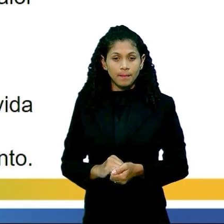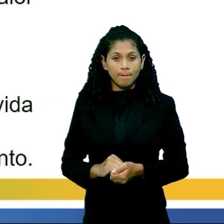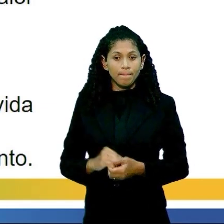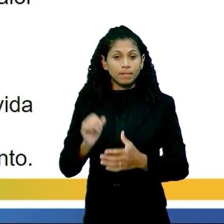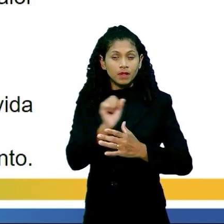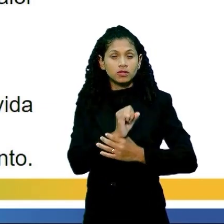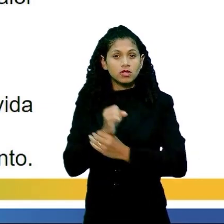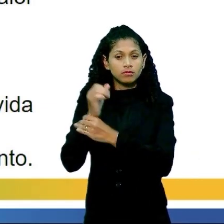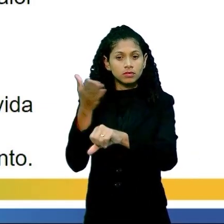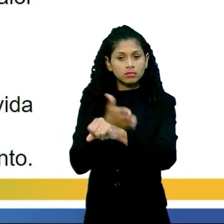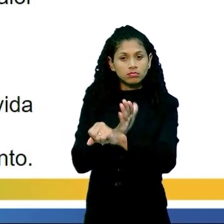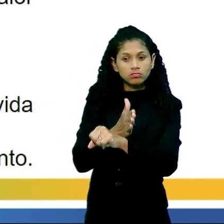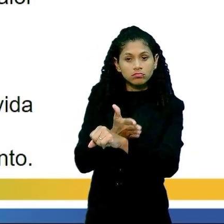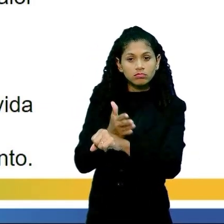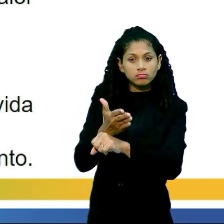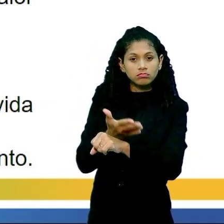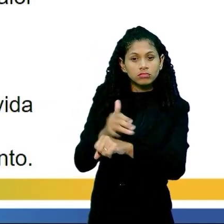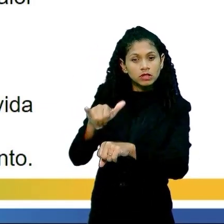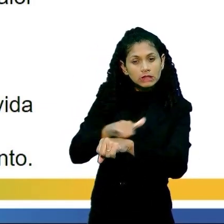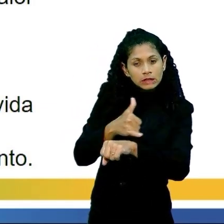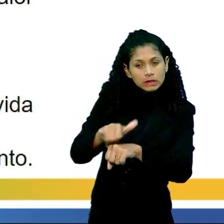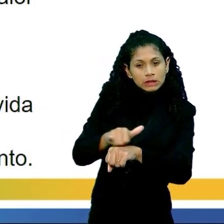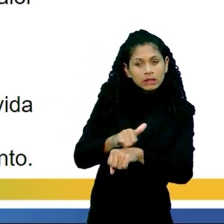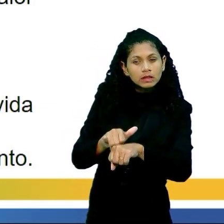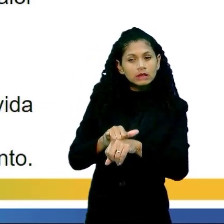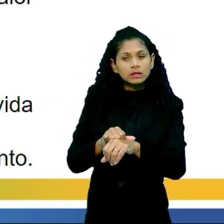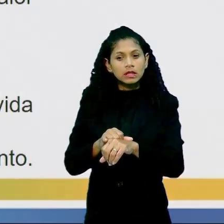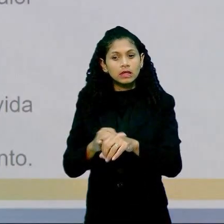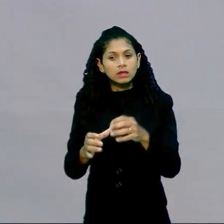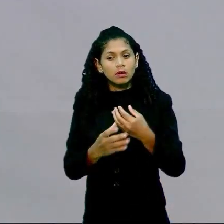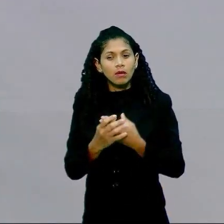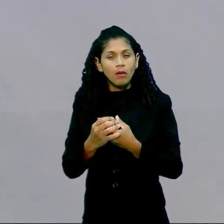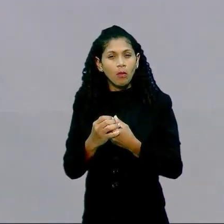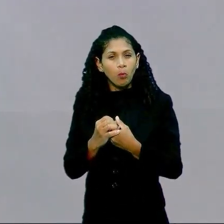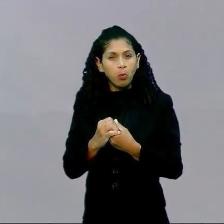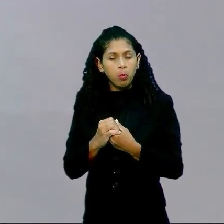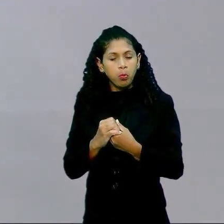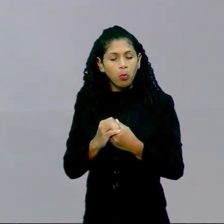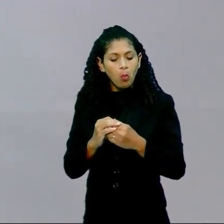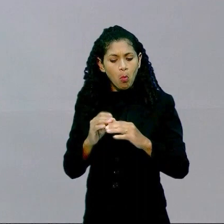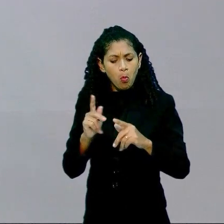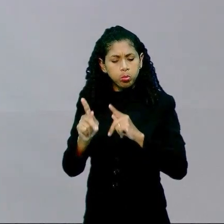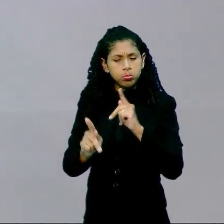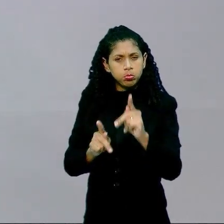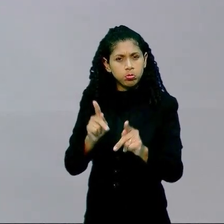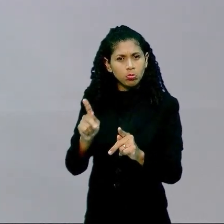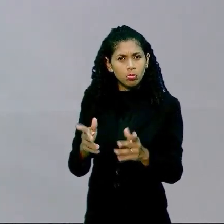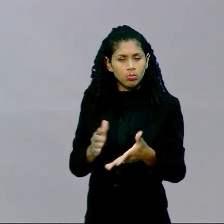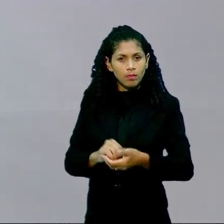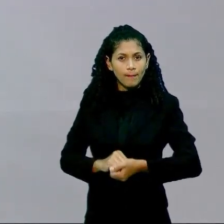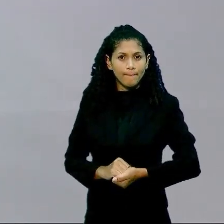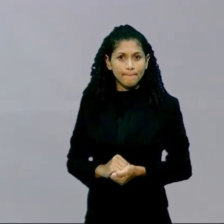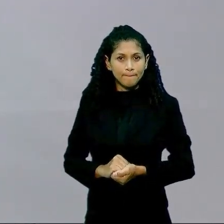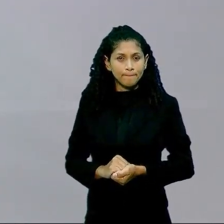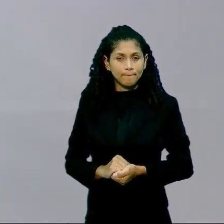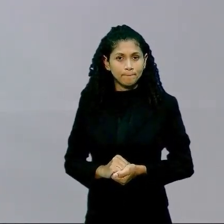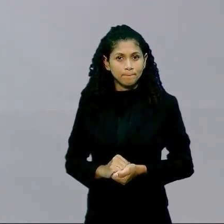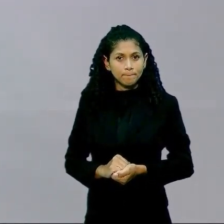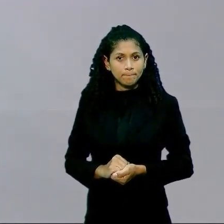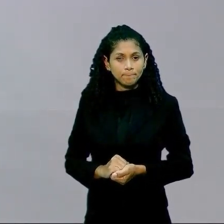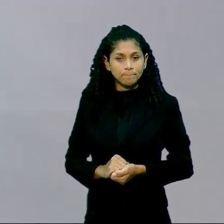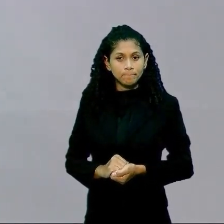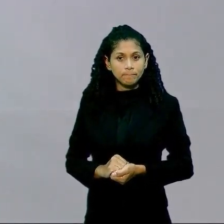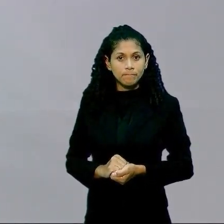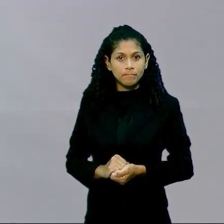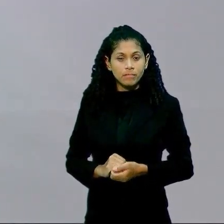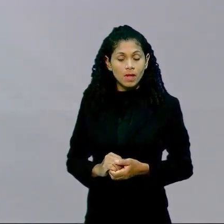Estabelecimento de estratégias que definem padrões para o maior alcance popular. Vejam, a dinâmica de jogos,